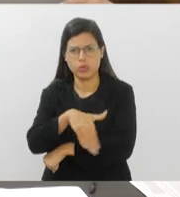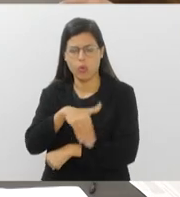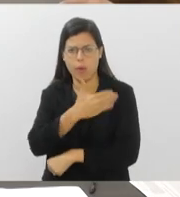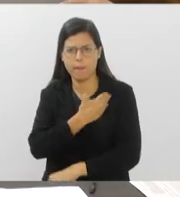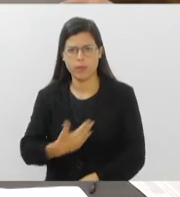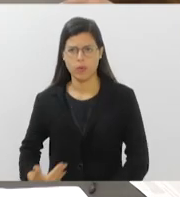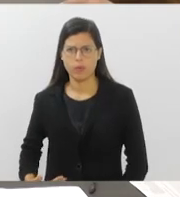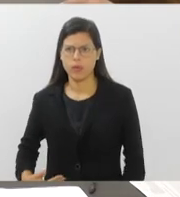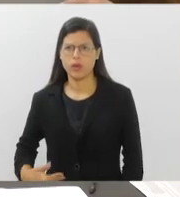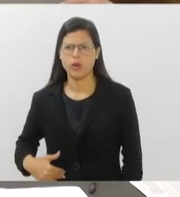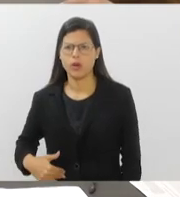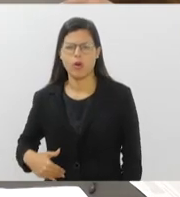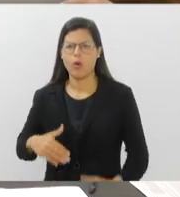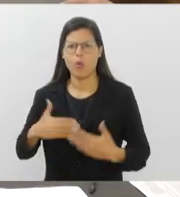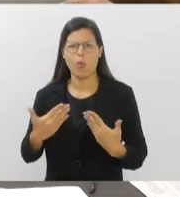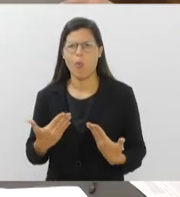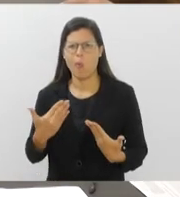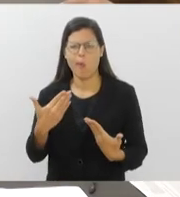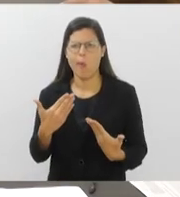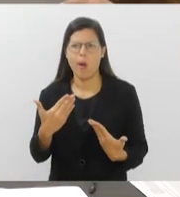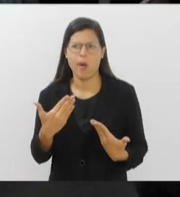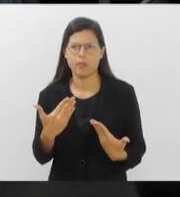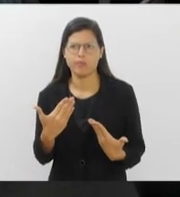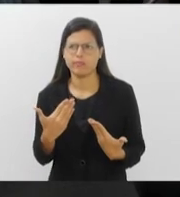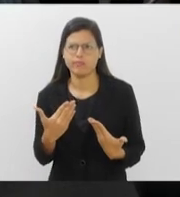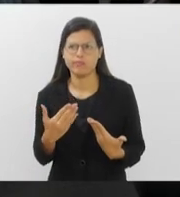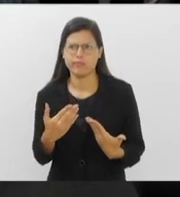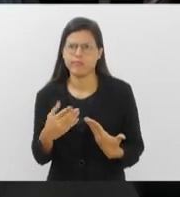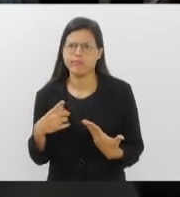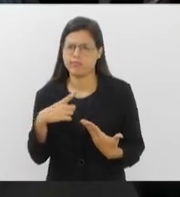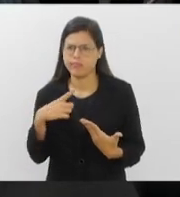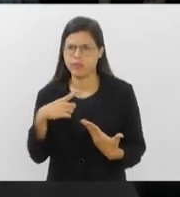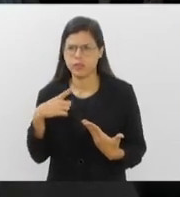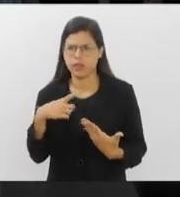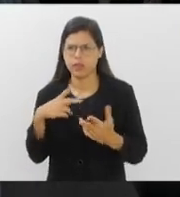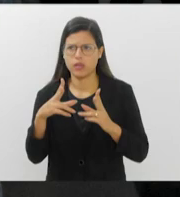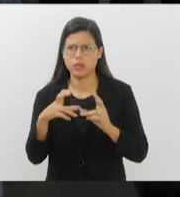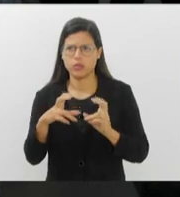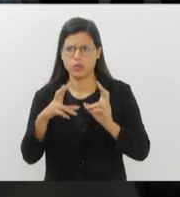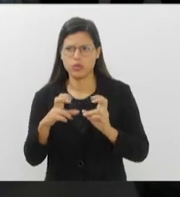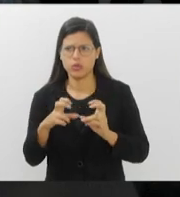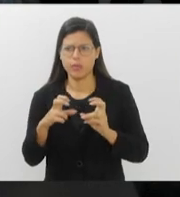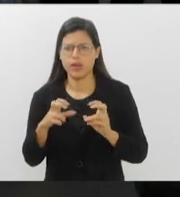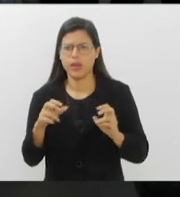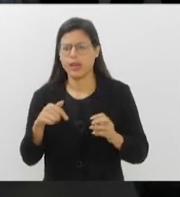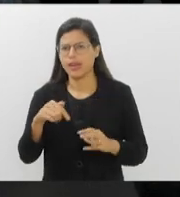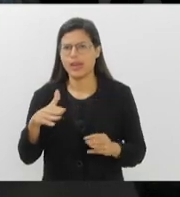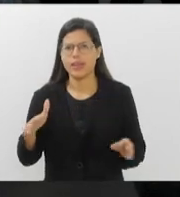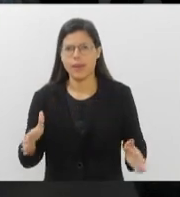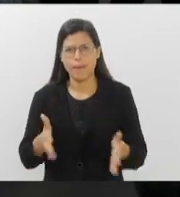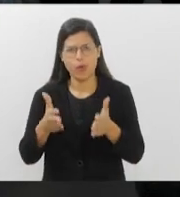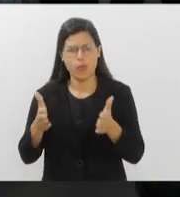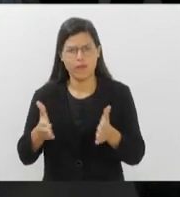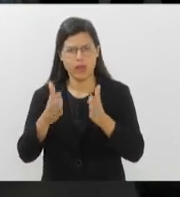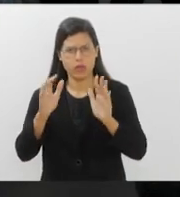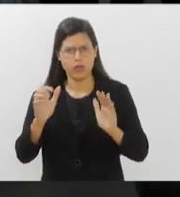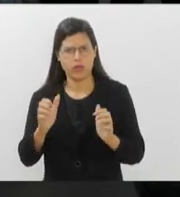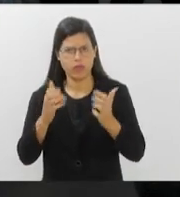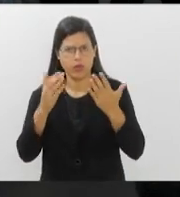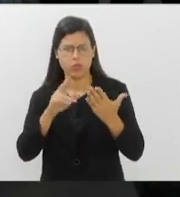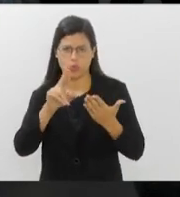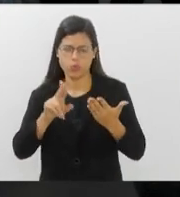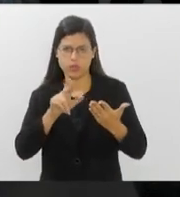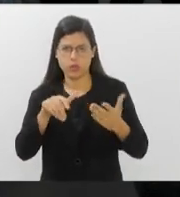Qual é a lógica que ela trabalha? A contrapartida da via pública. É, que faz sentido. Você tem a contrapartida da via pública, né? Quem está promovendo aquele evento está usando um